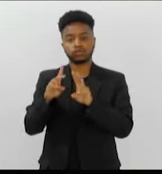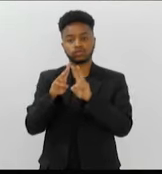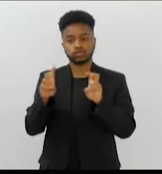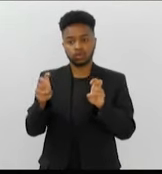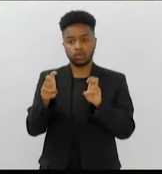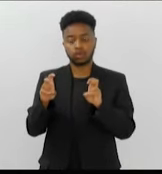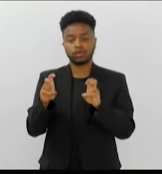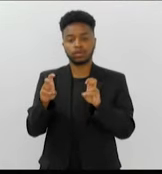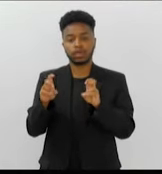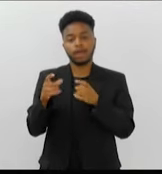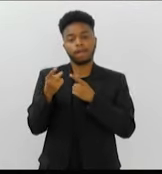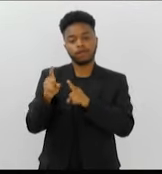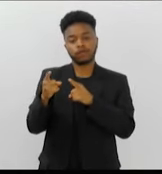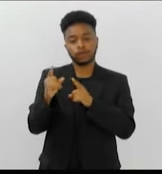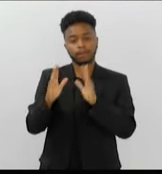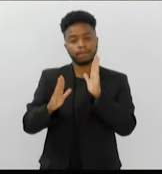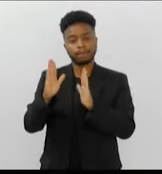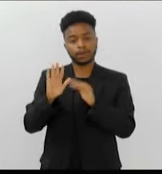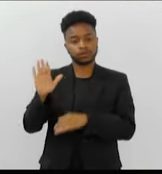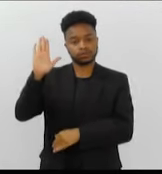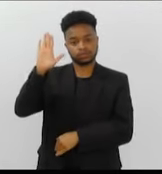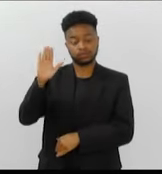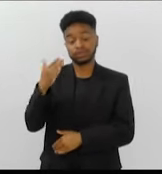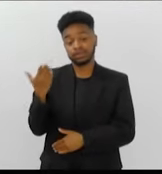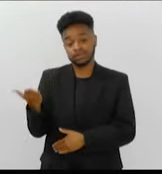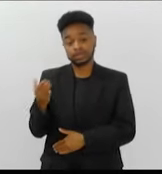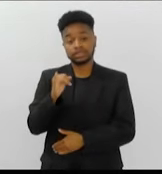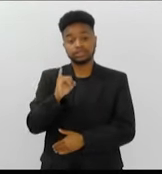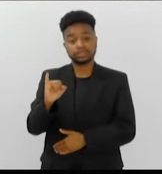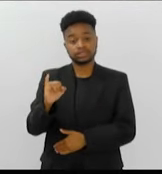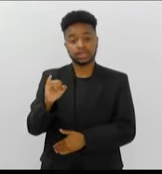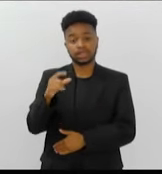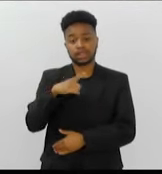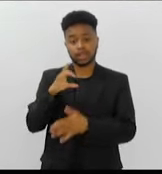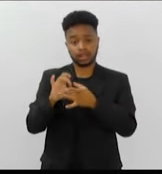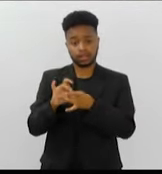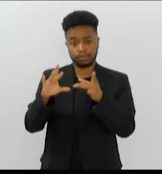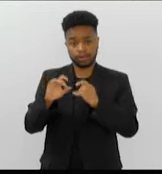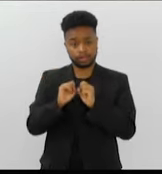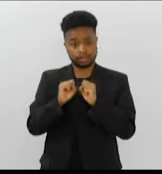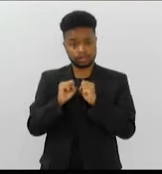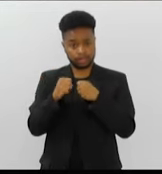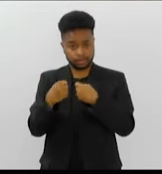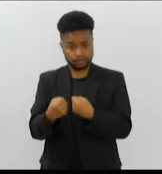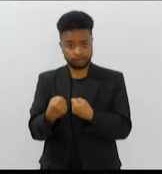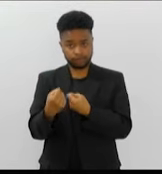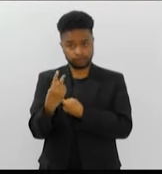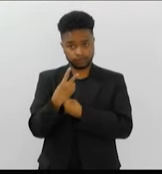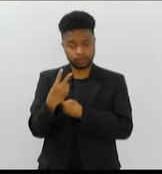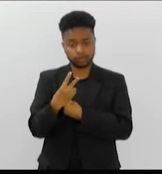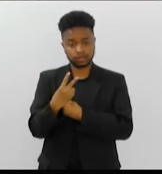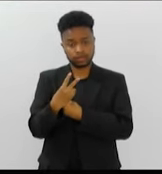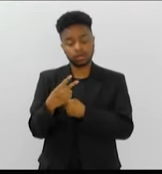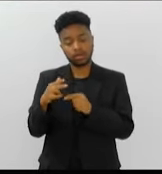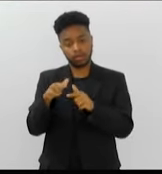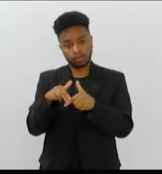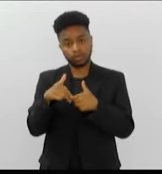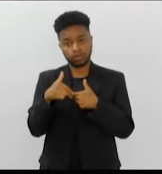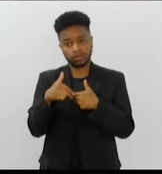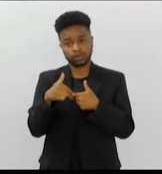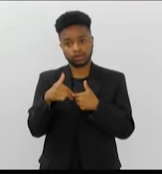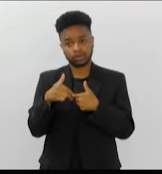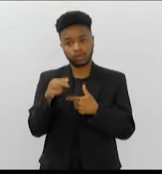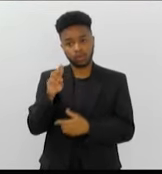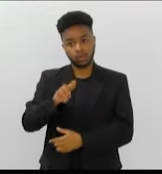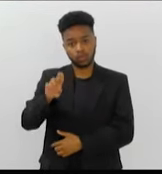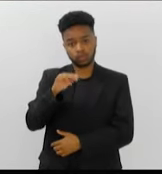provocação na campanha. E se ele teve liberdade de se defender, deputado Flávio, foi porque justamente ele estava